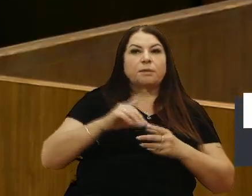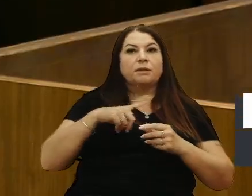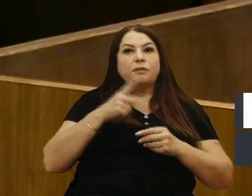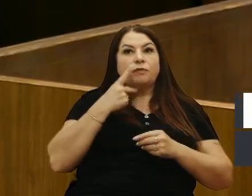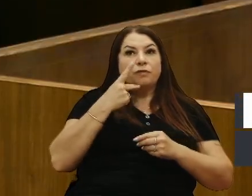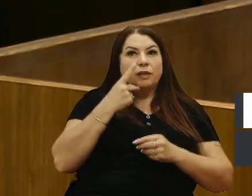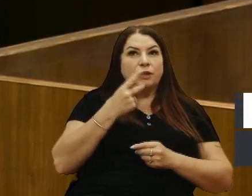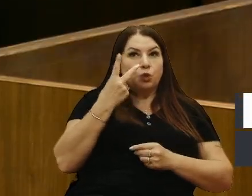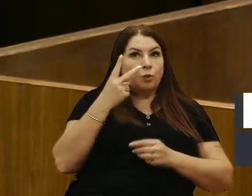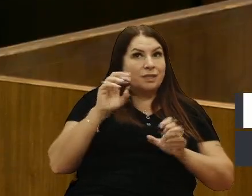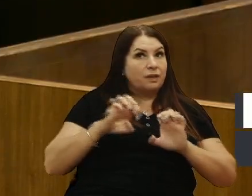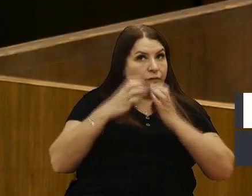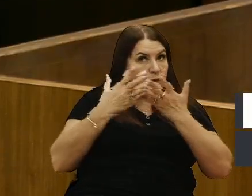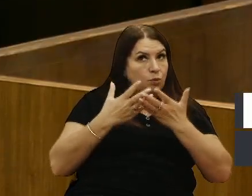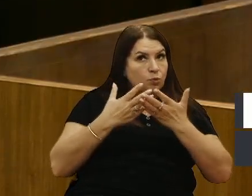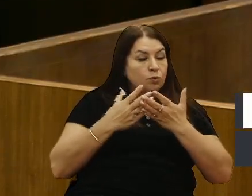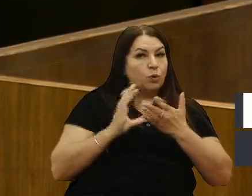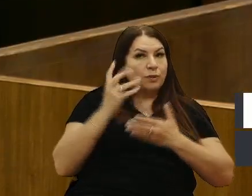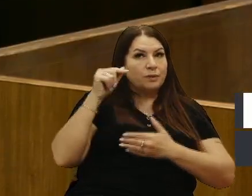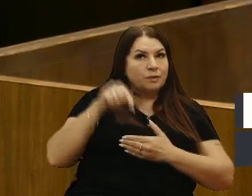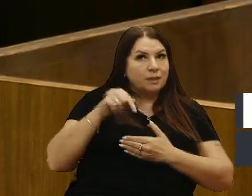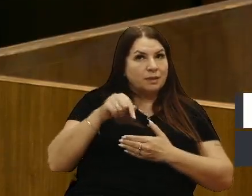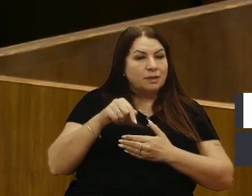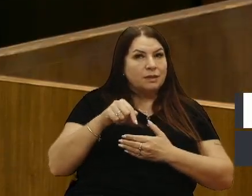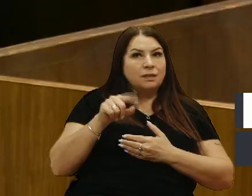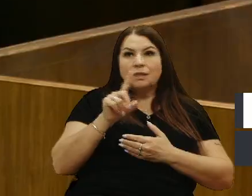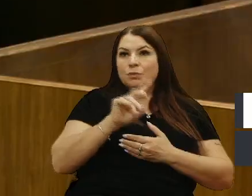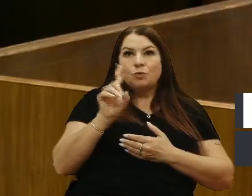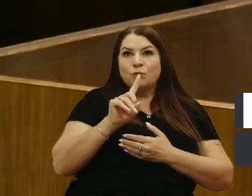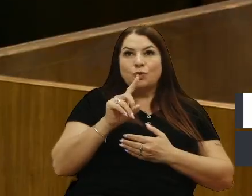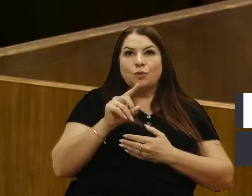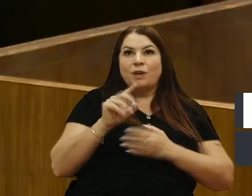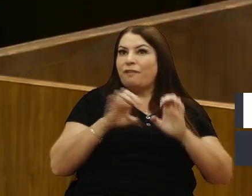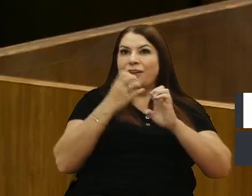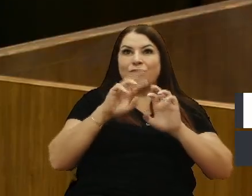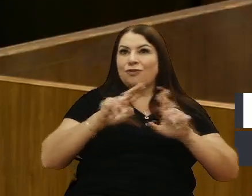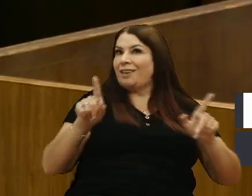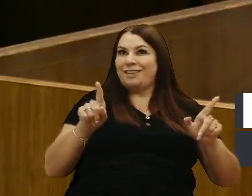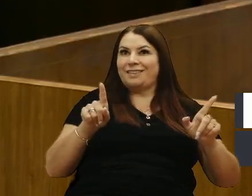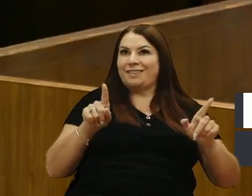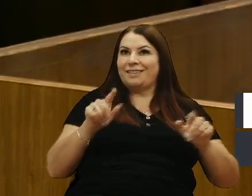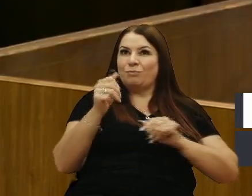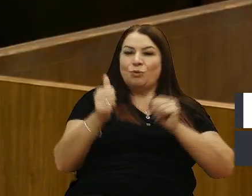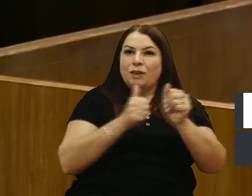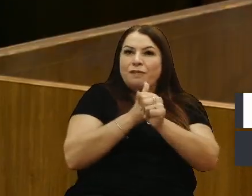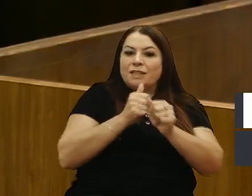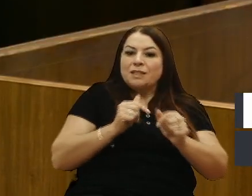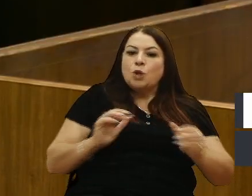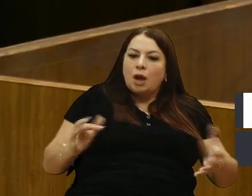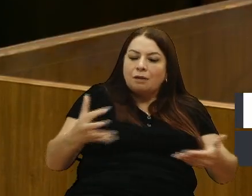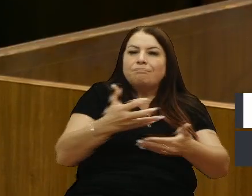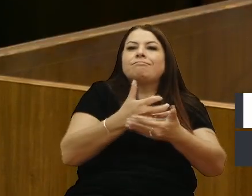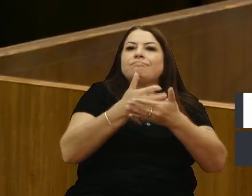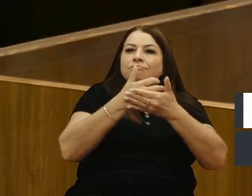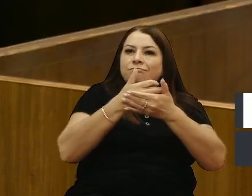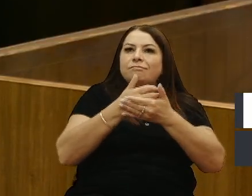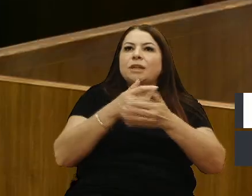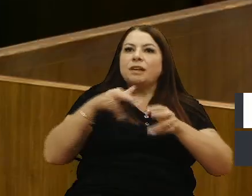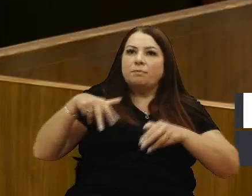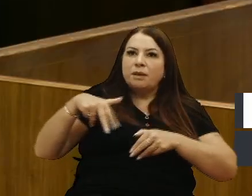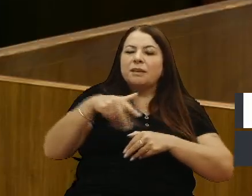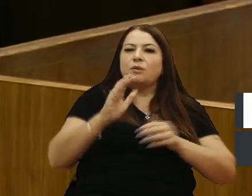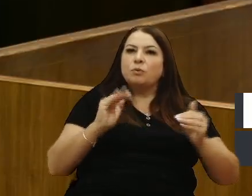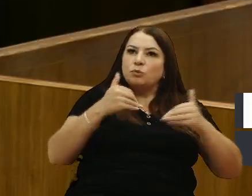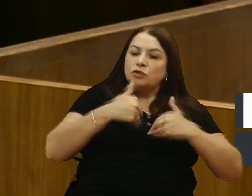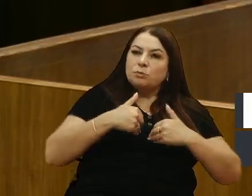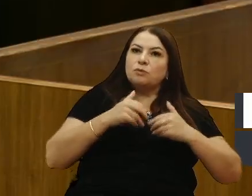falando de 2 eventos que aconteciam aqui, mas que não são 2 eventos diferentes, né? Porque o Reveza abraçou lindamente a caminhada do autismo